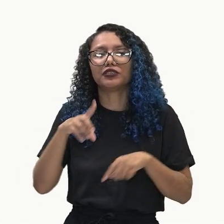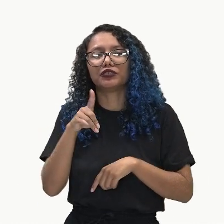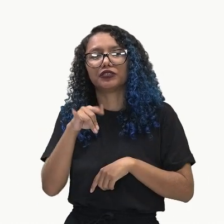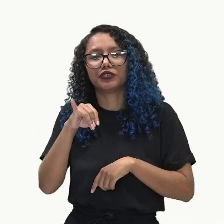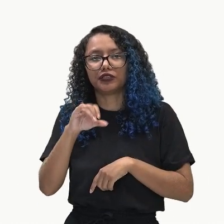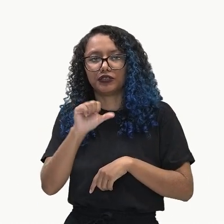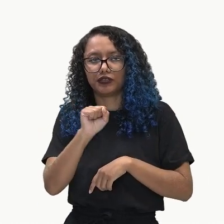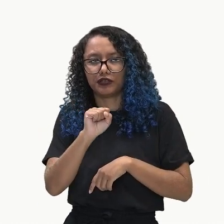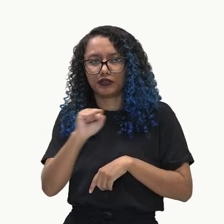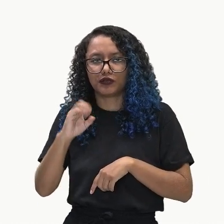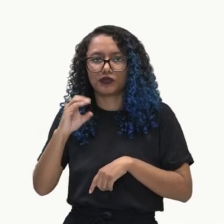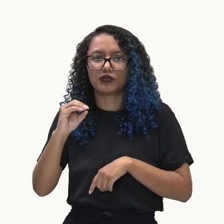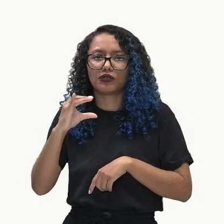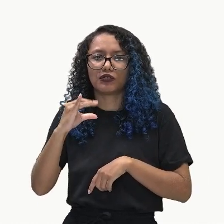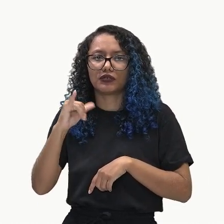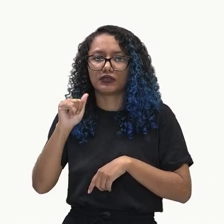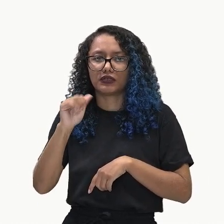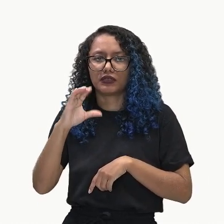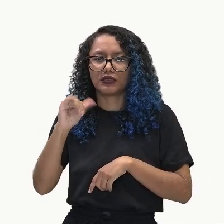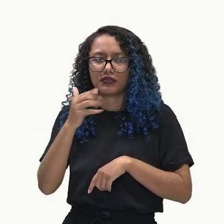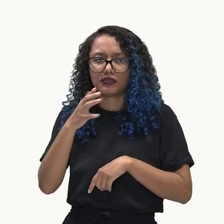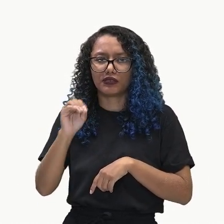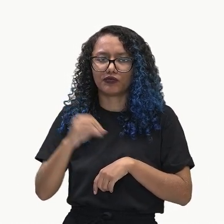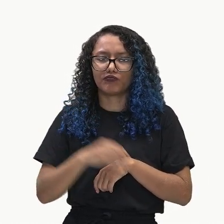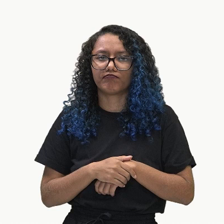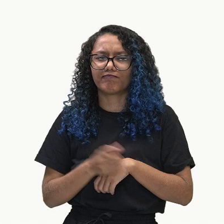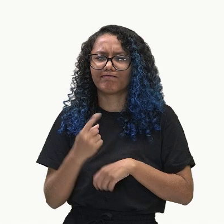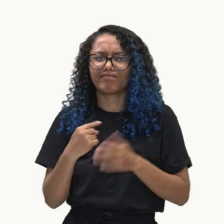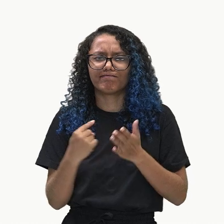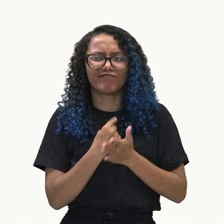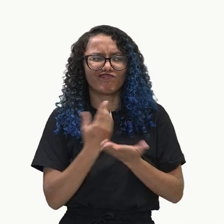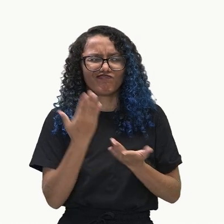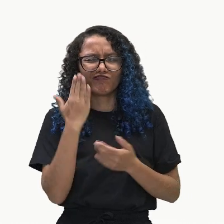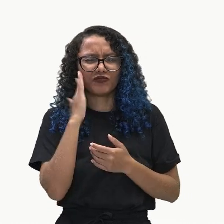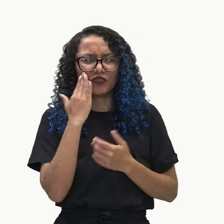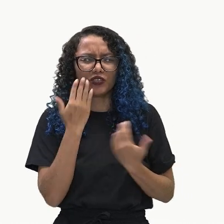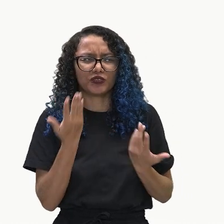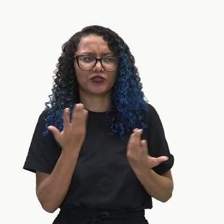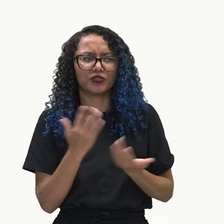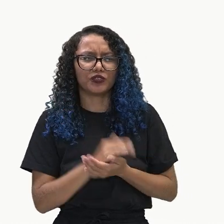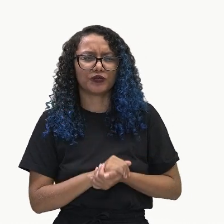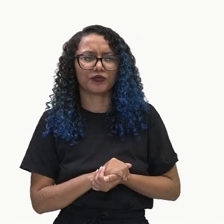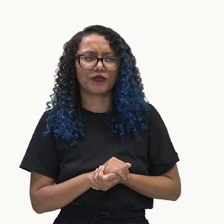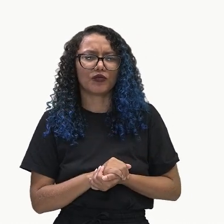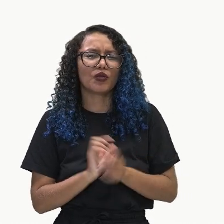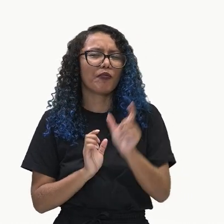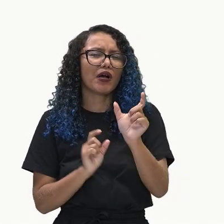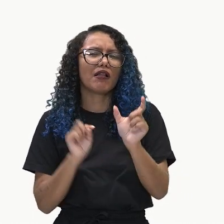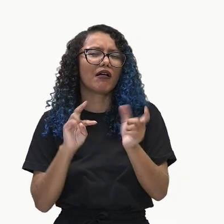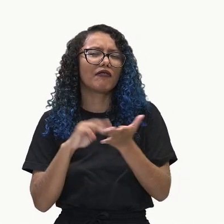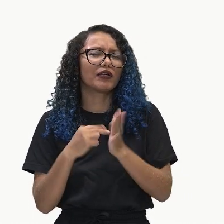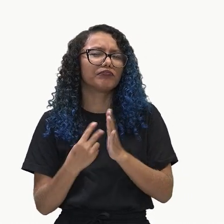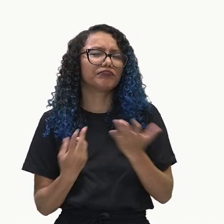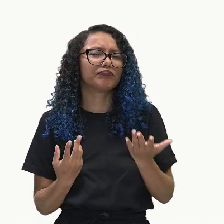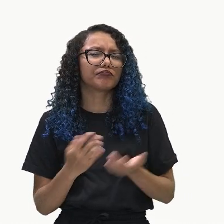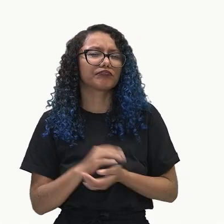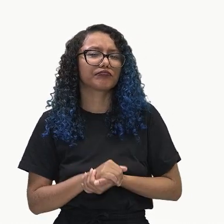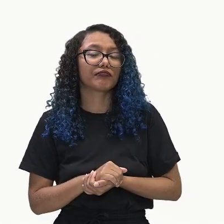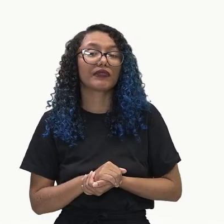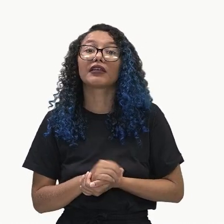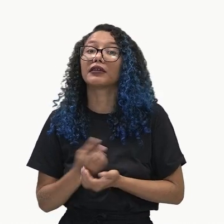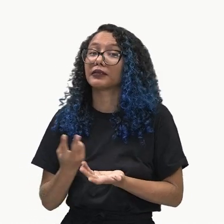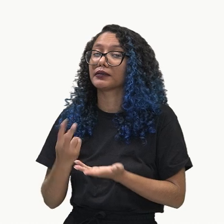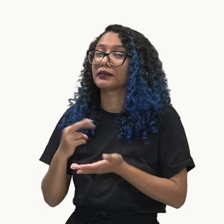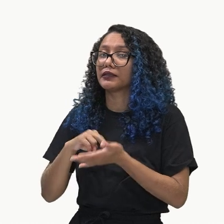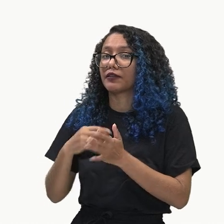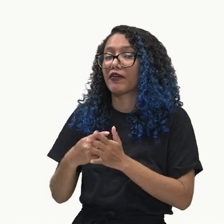Professora, eu não entendi aí esse negócio. O que é dissociação? De se separar,